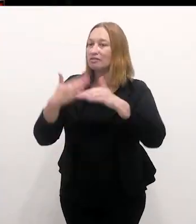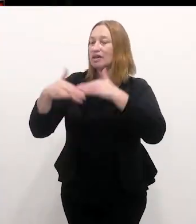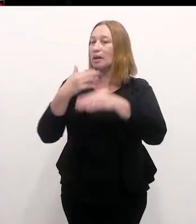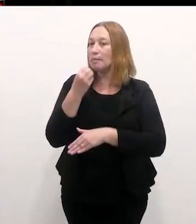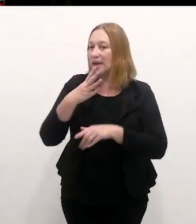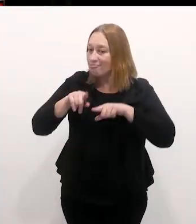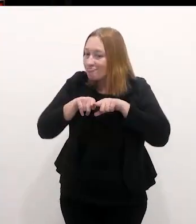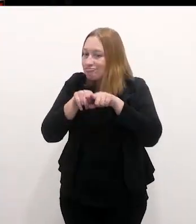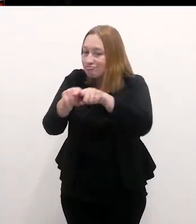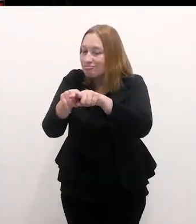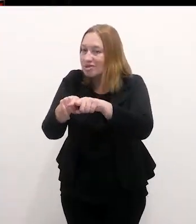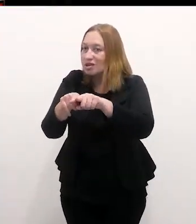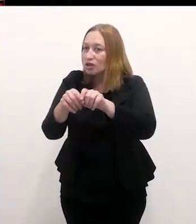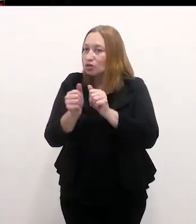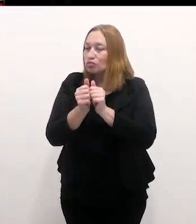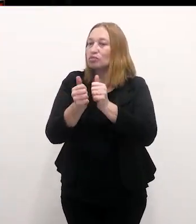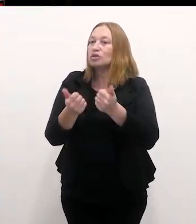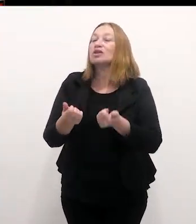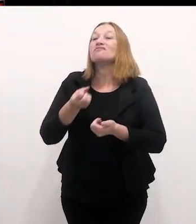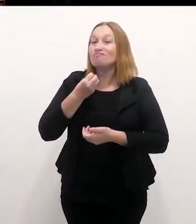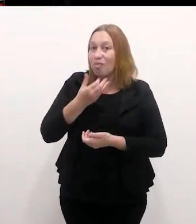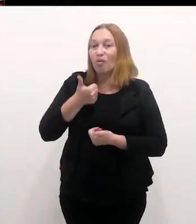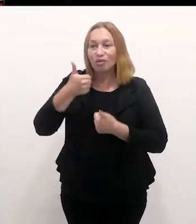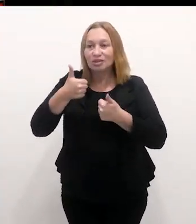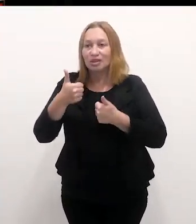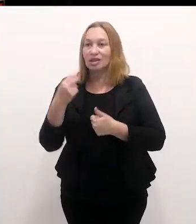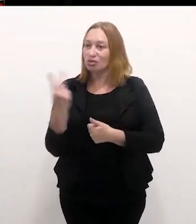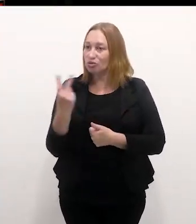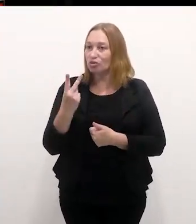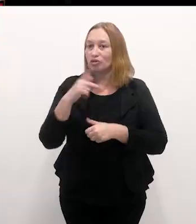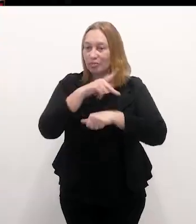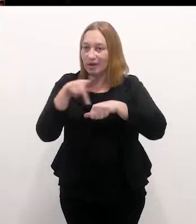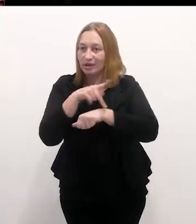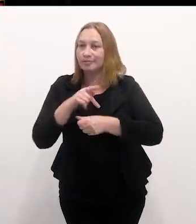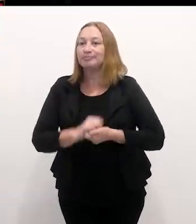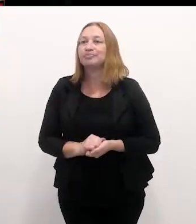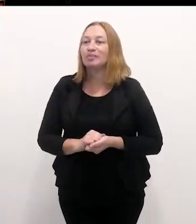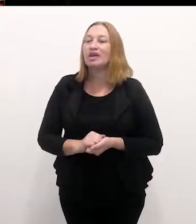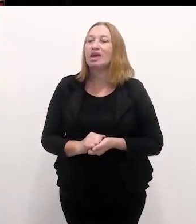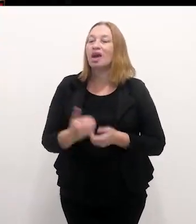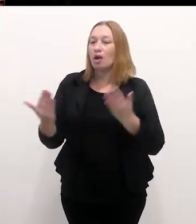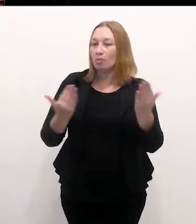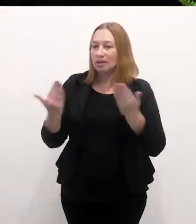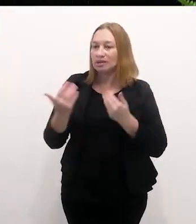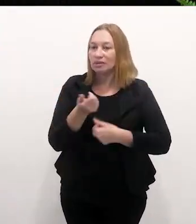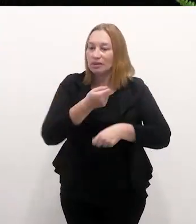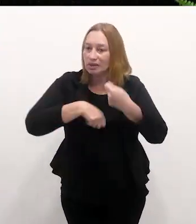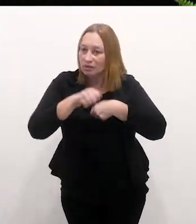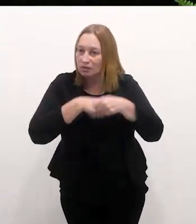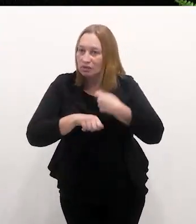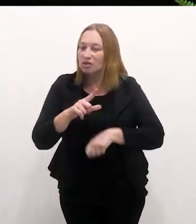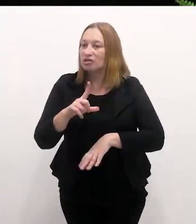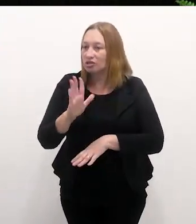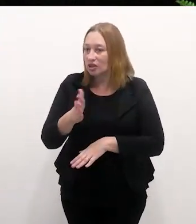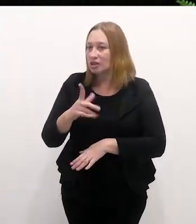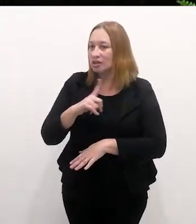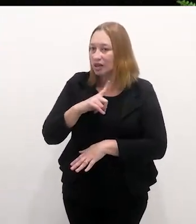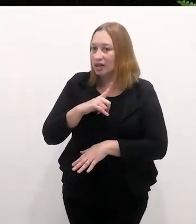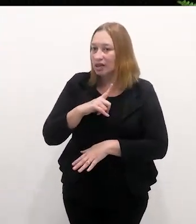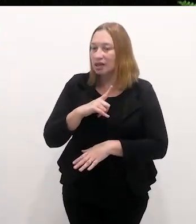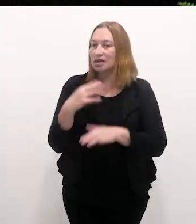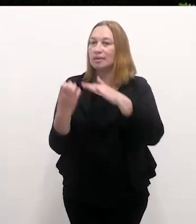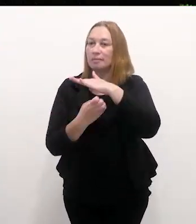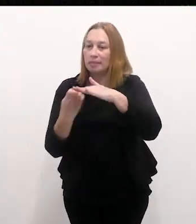essa cooperação avança bem e caminha de maneira muito positiva entre os dois países? A cooperação econômica